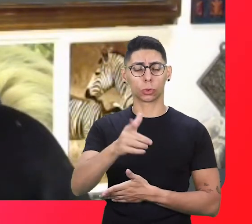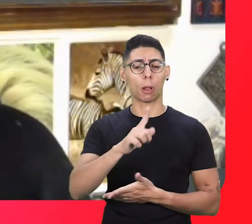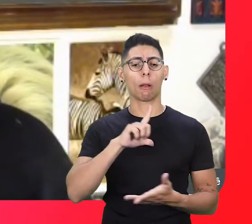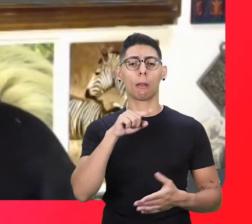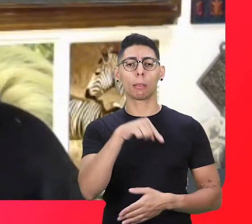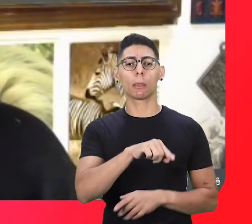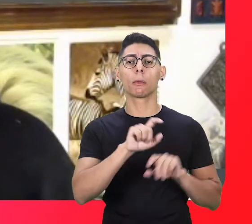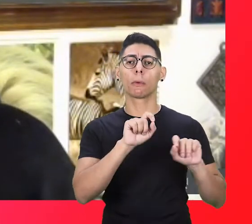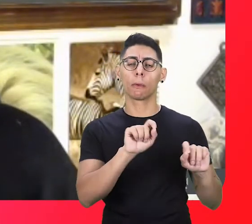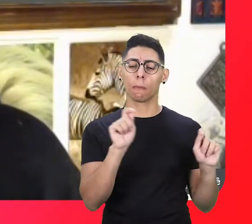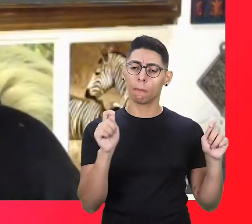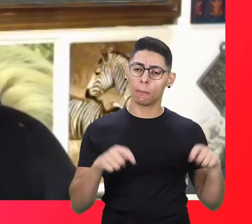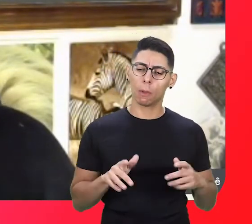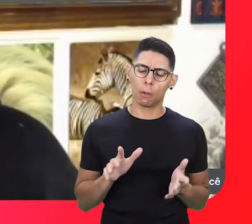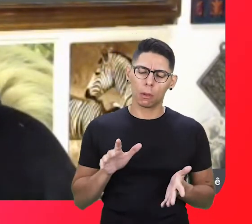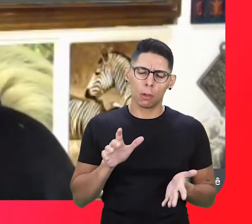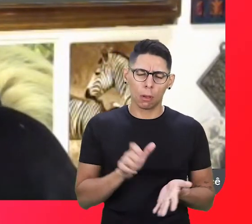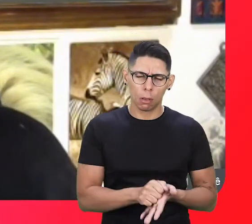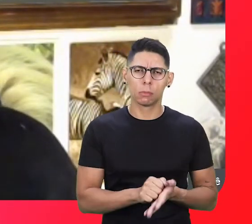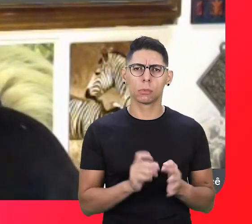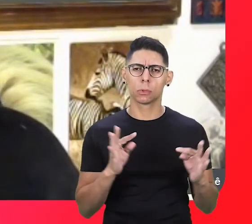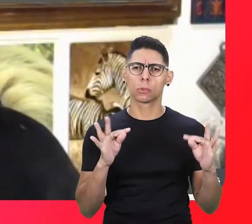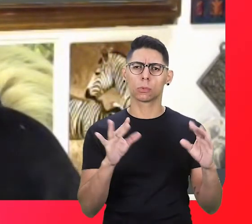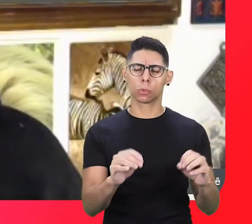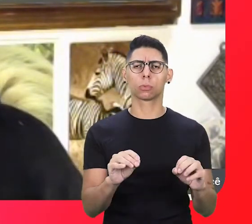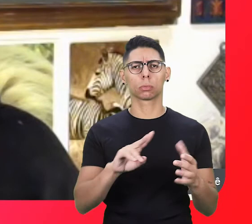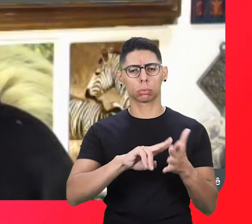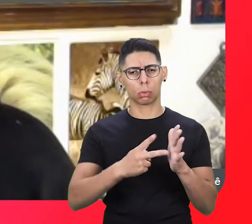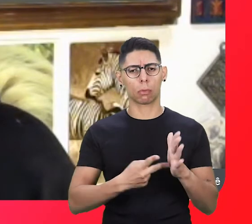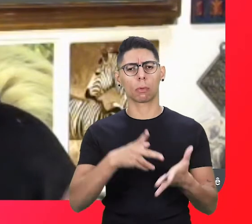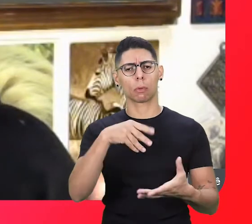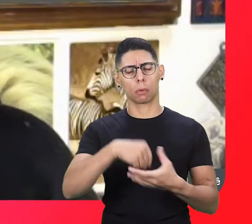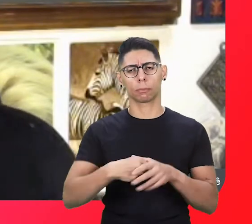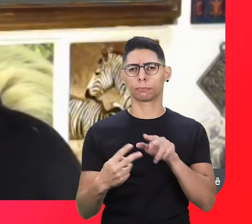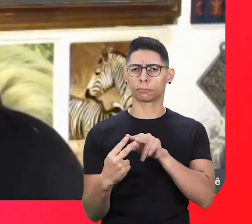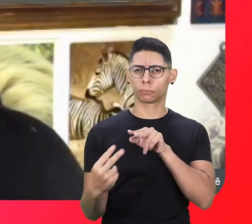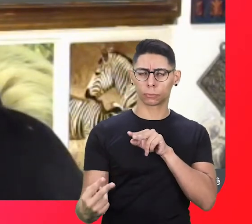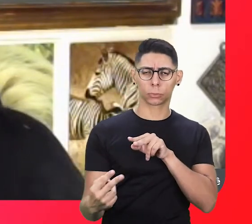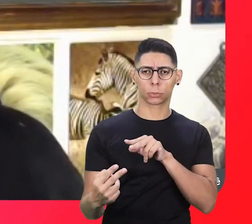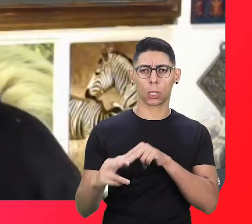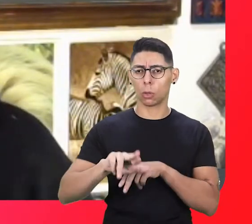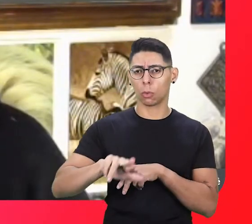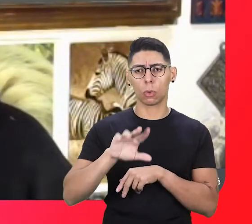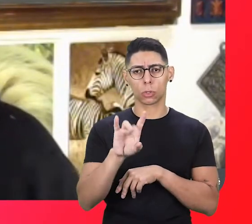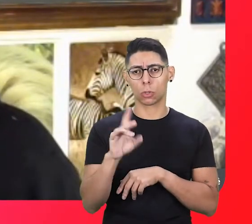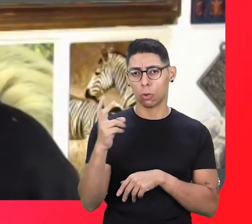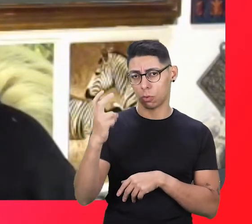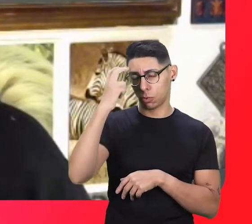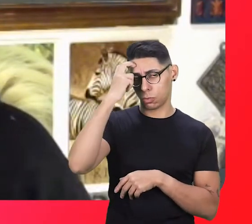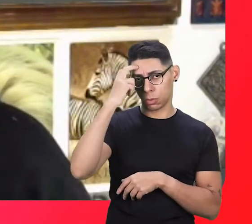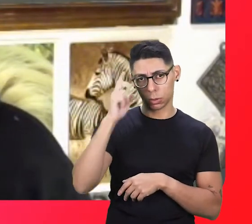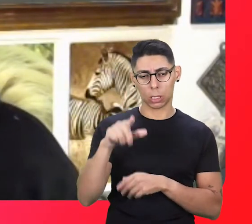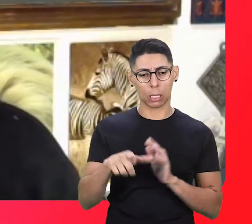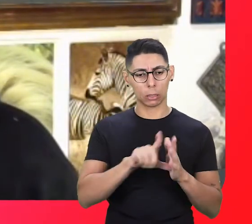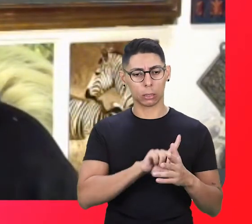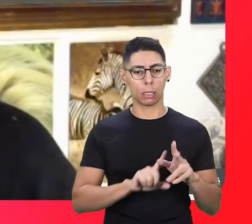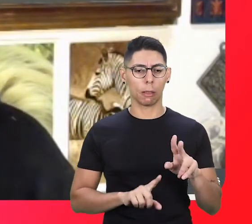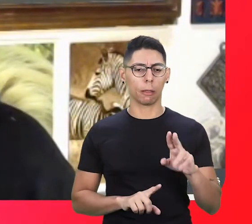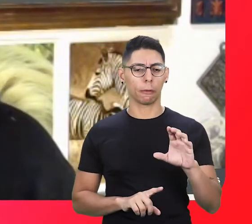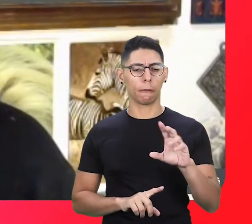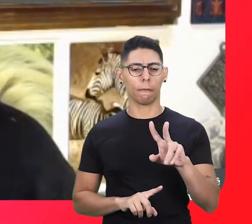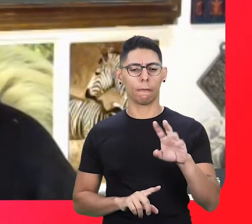cadastrar tudo que se refere também a online, e ele deixou de ser só cultural. Esse C de Vem Cá, que era Vem para a